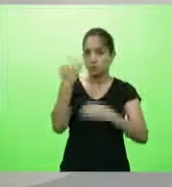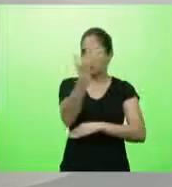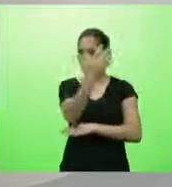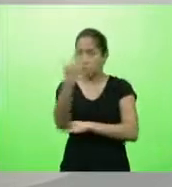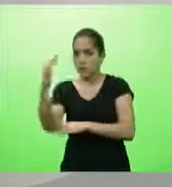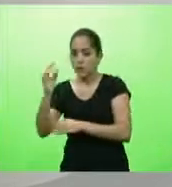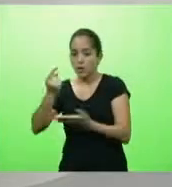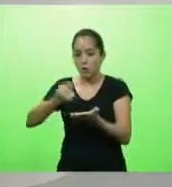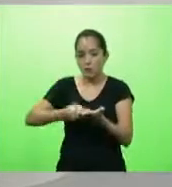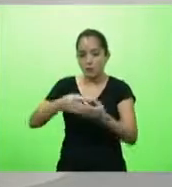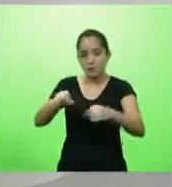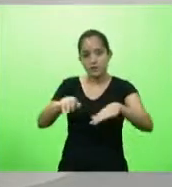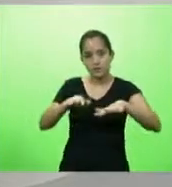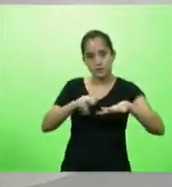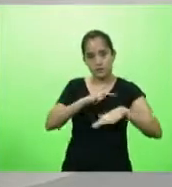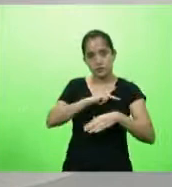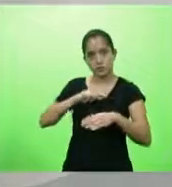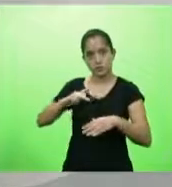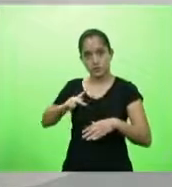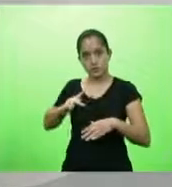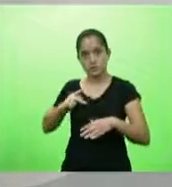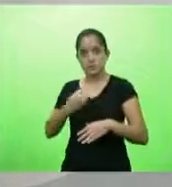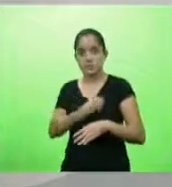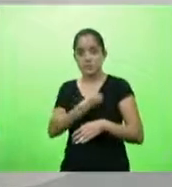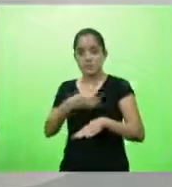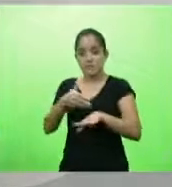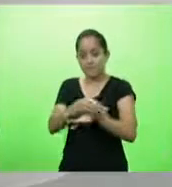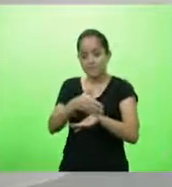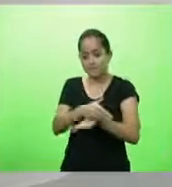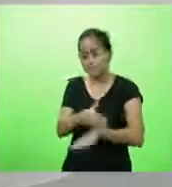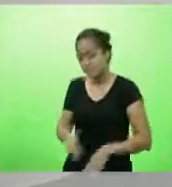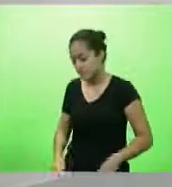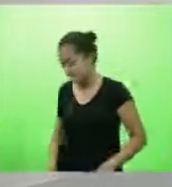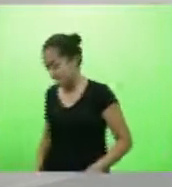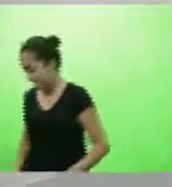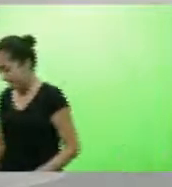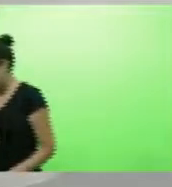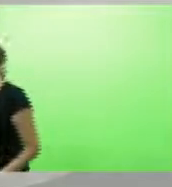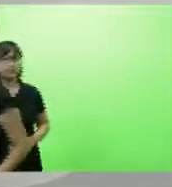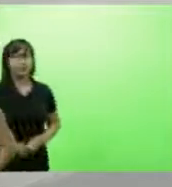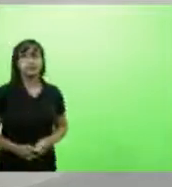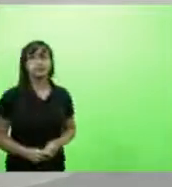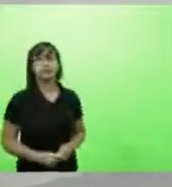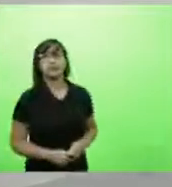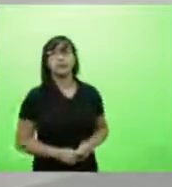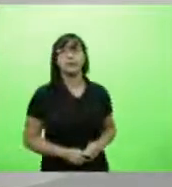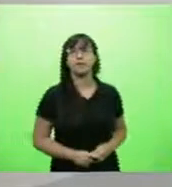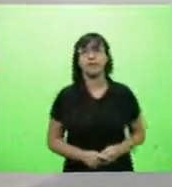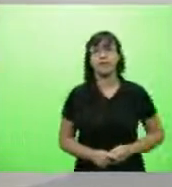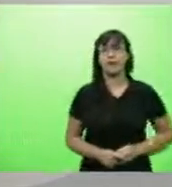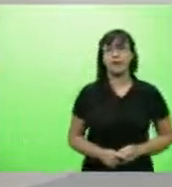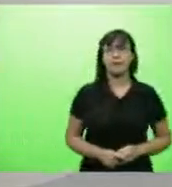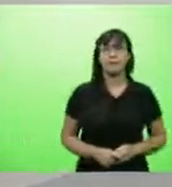audiência, possam também se fazer presentes, para que a gente juntos se encontre alternativas, mais do que